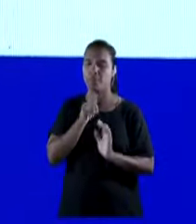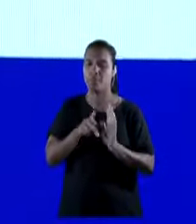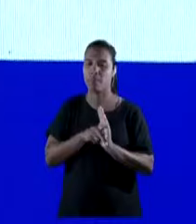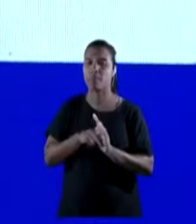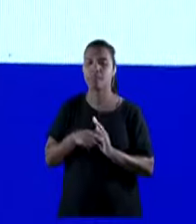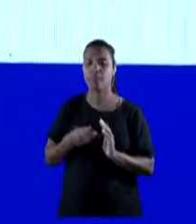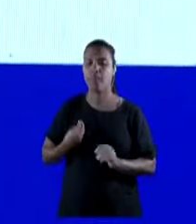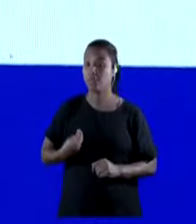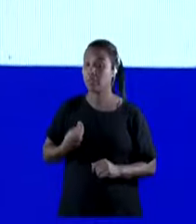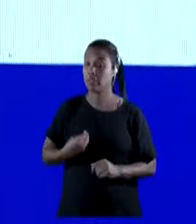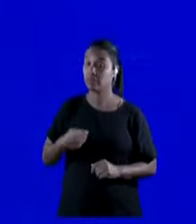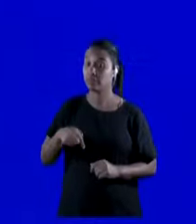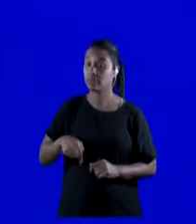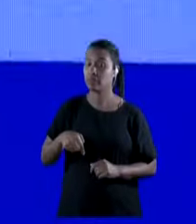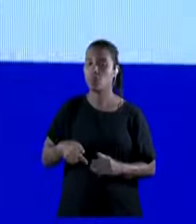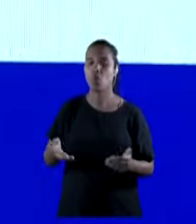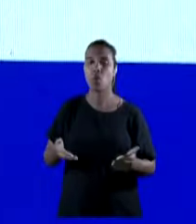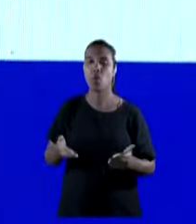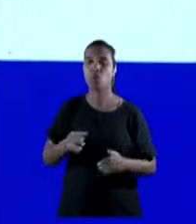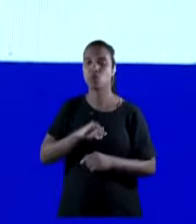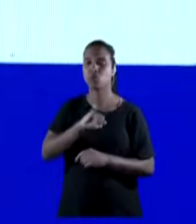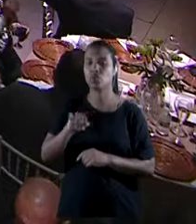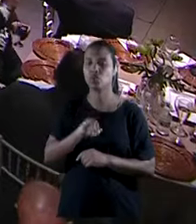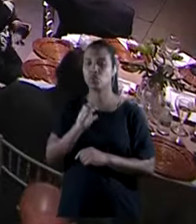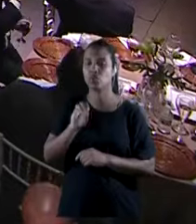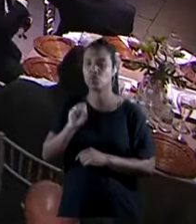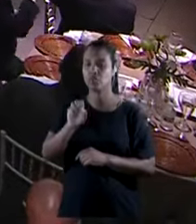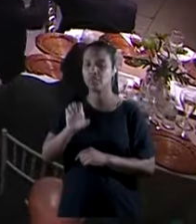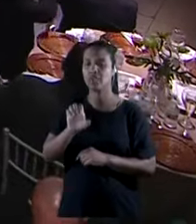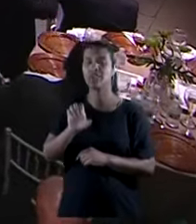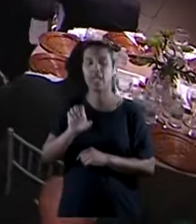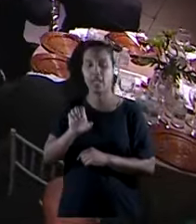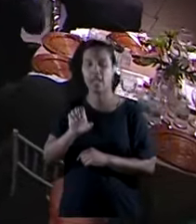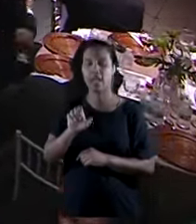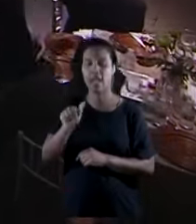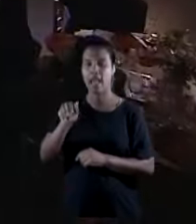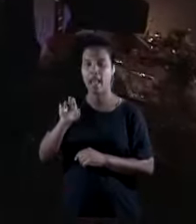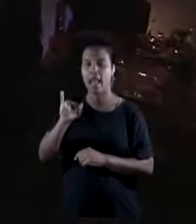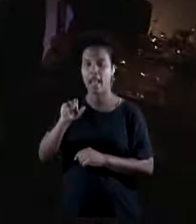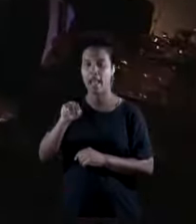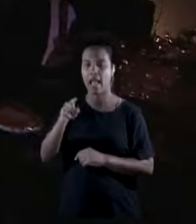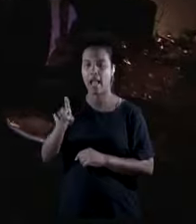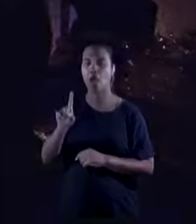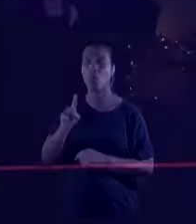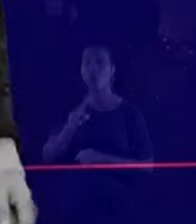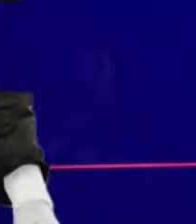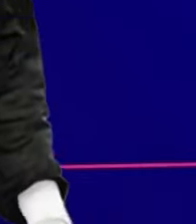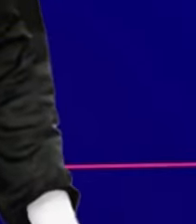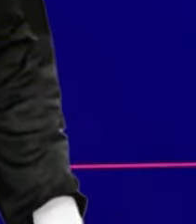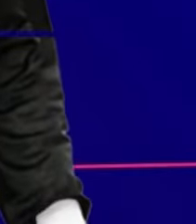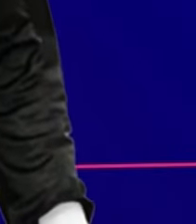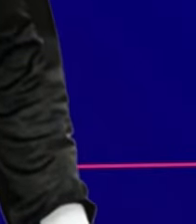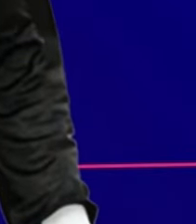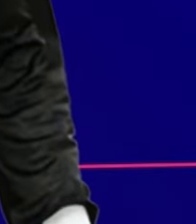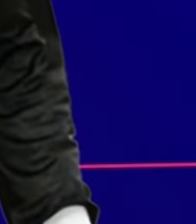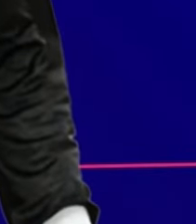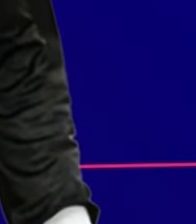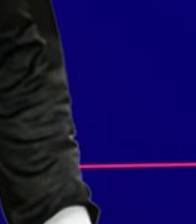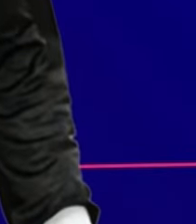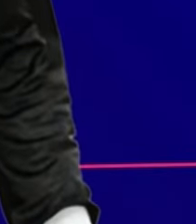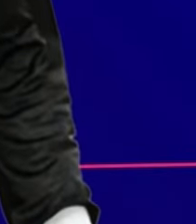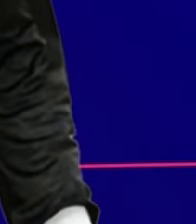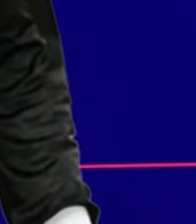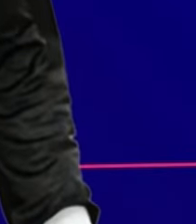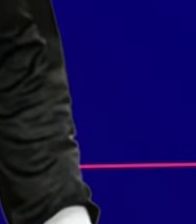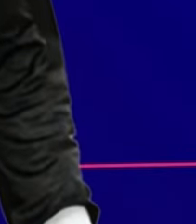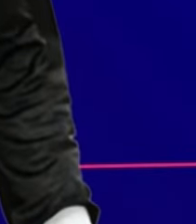aqui hoje José de Assis Aragão, árbitro de grandes momentos da história do futebol paulista. Então eu peço aplausos a ele, ao